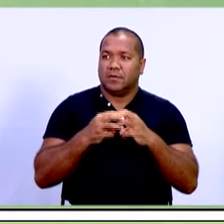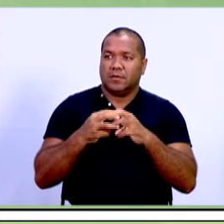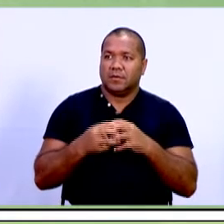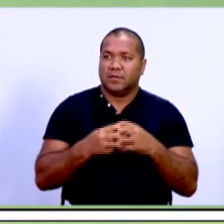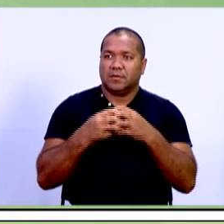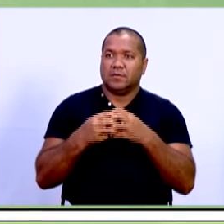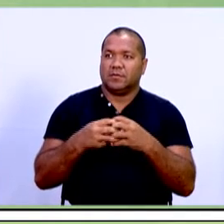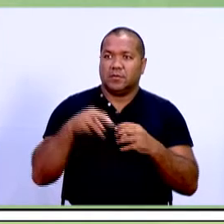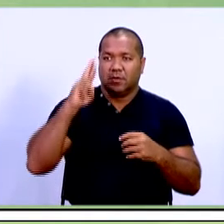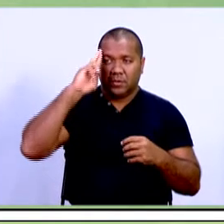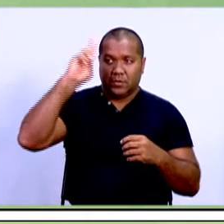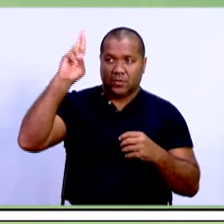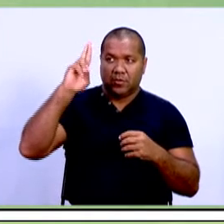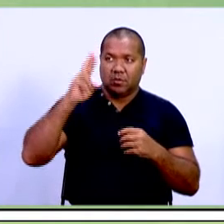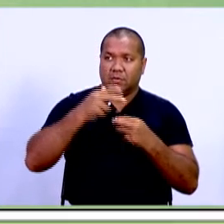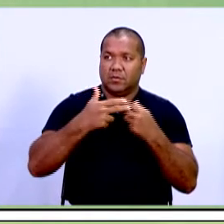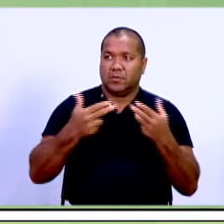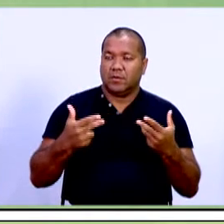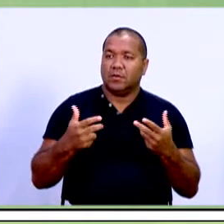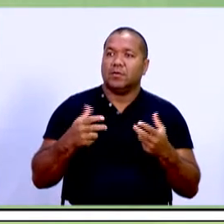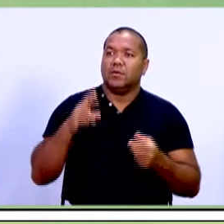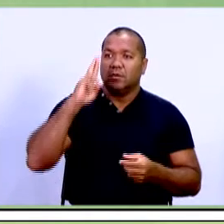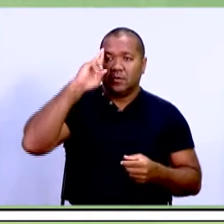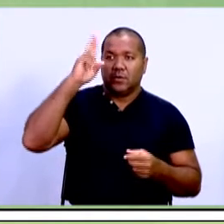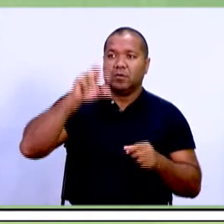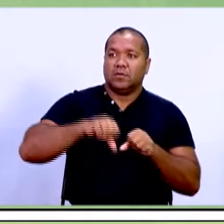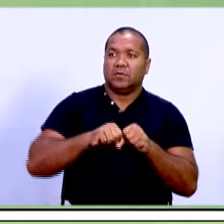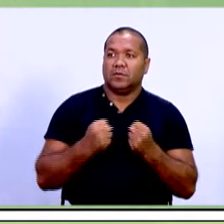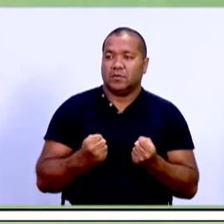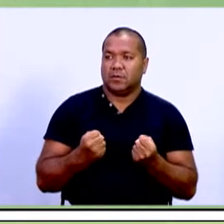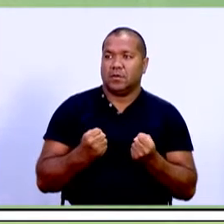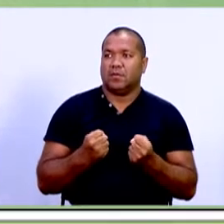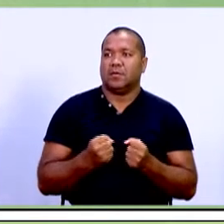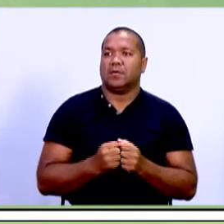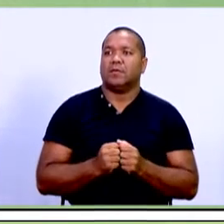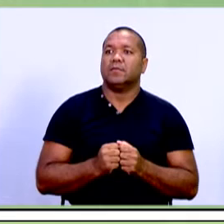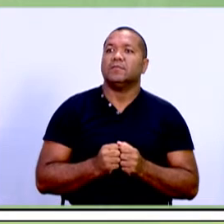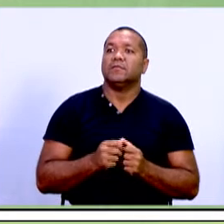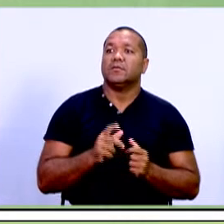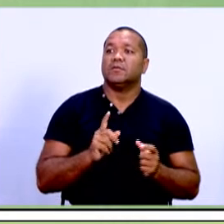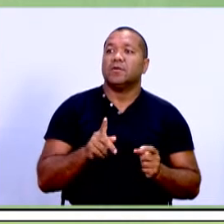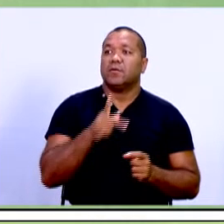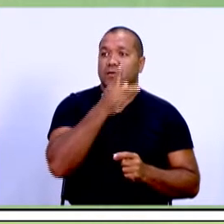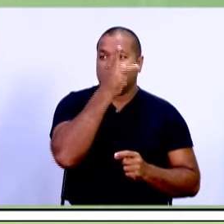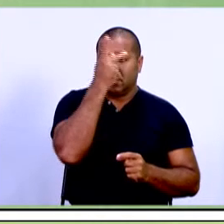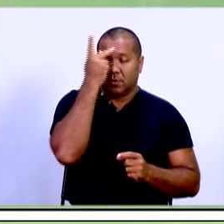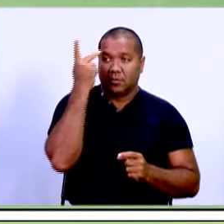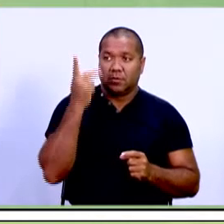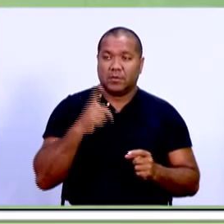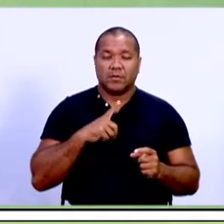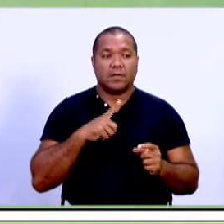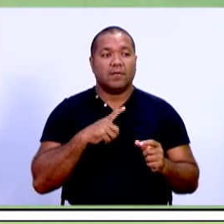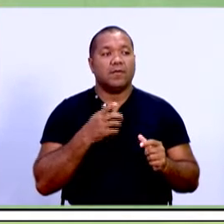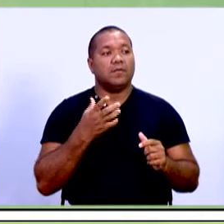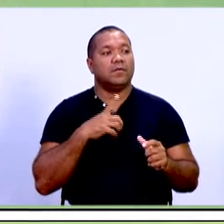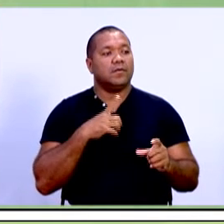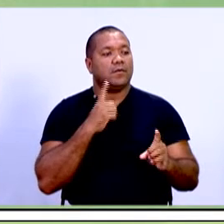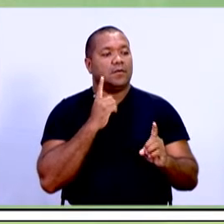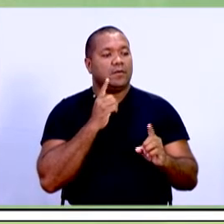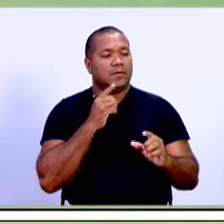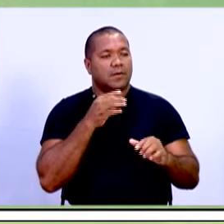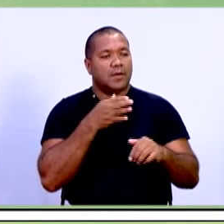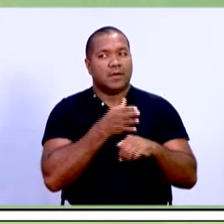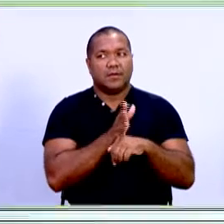dos campos e os diretores sistêmicos. Então, são as pessoas, quem vai acessar o painel de indicadores? São